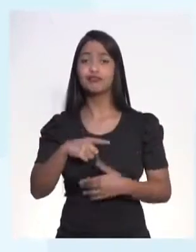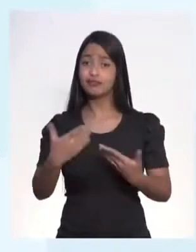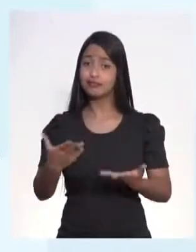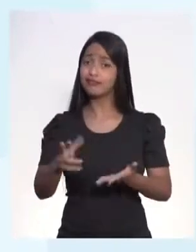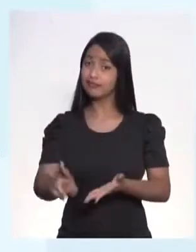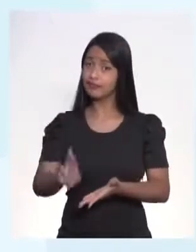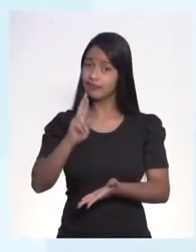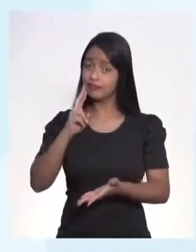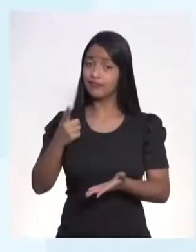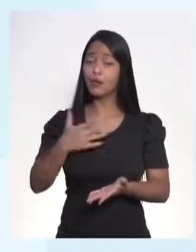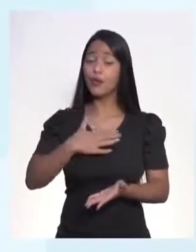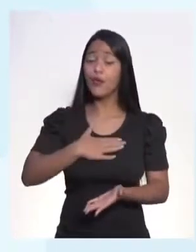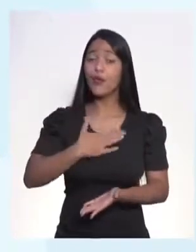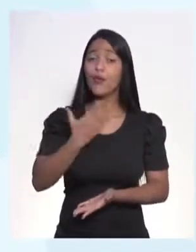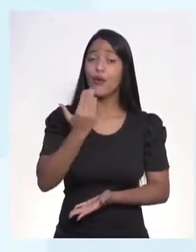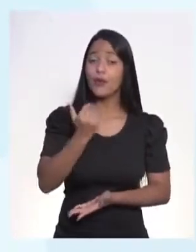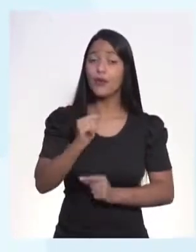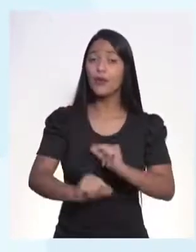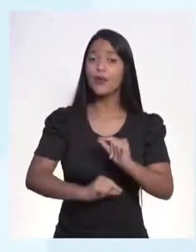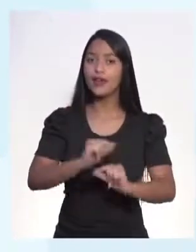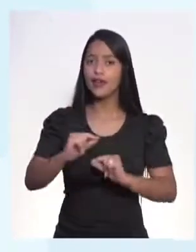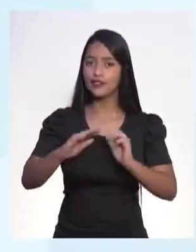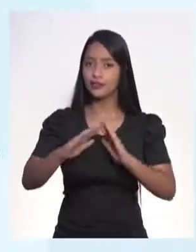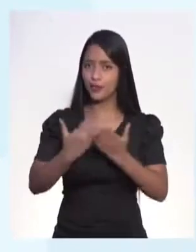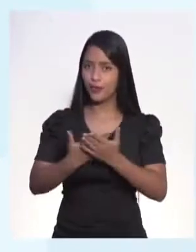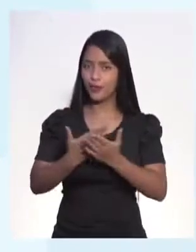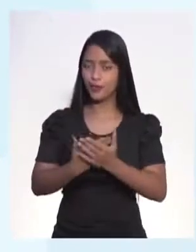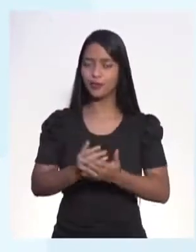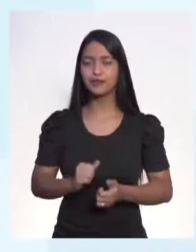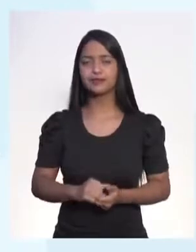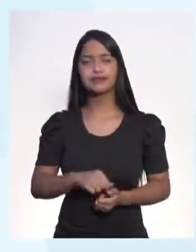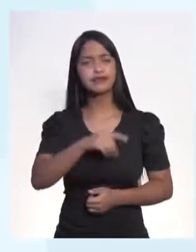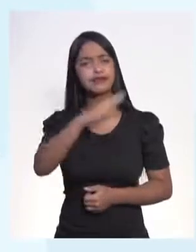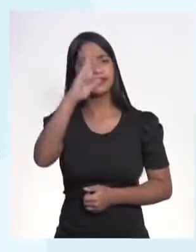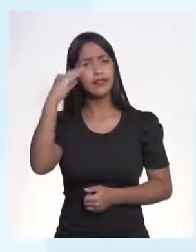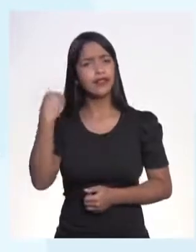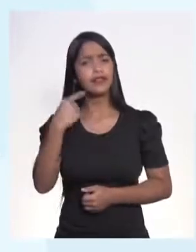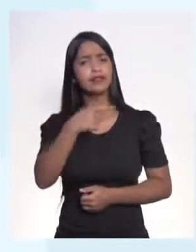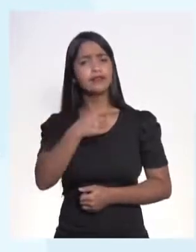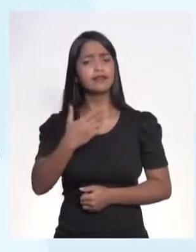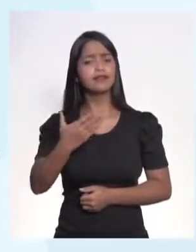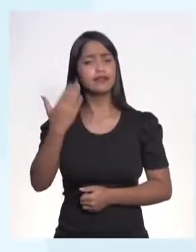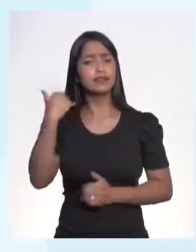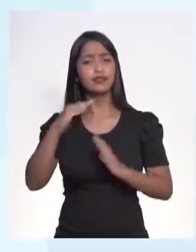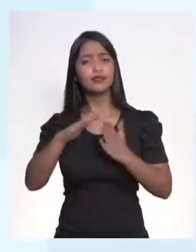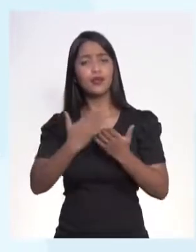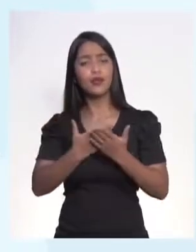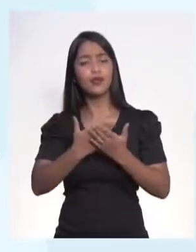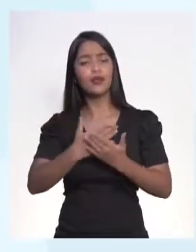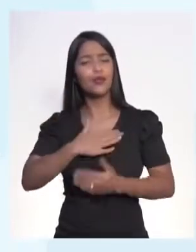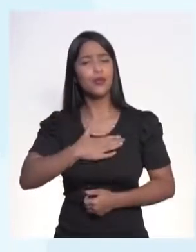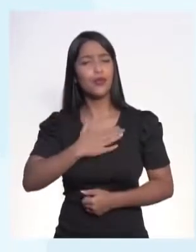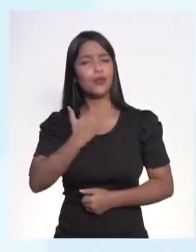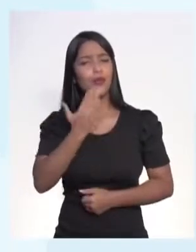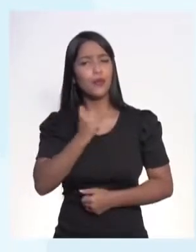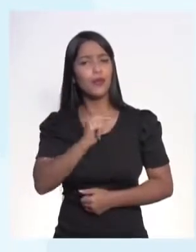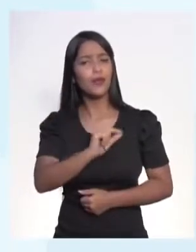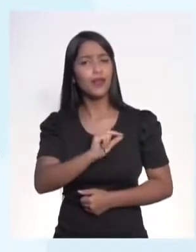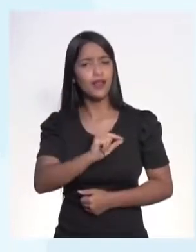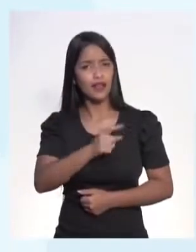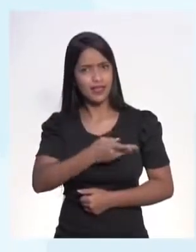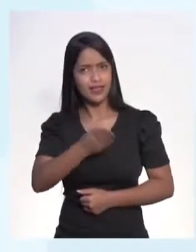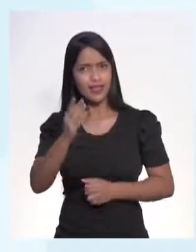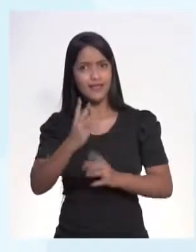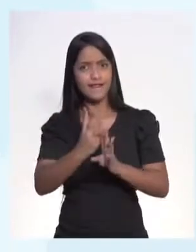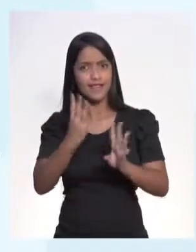O que que você mais gosta de comer na escola Dani o que que você mais gosta de comer na escola você ia lá eu ia lá amanhã